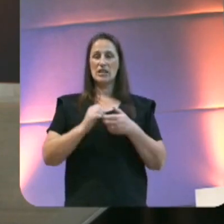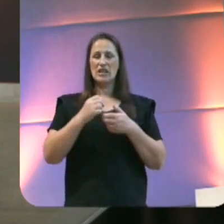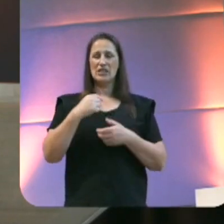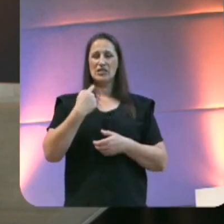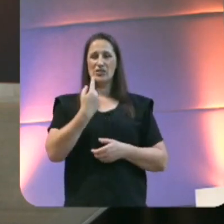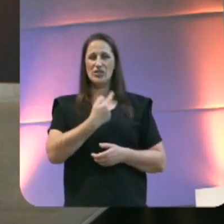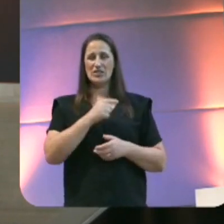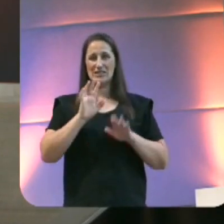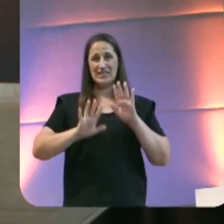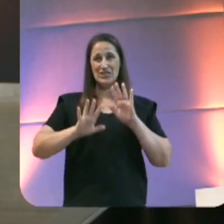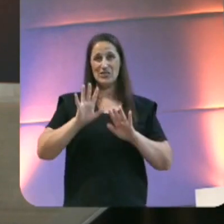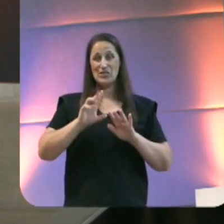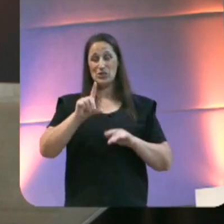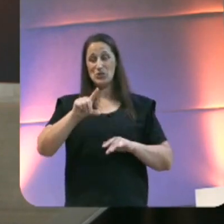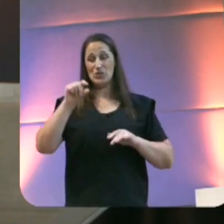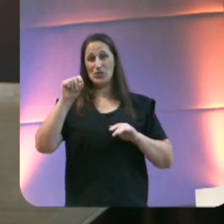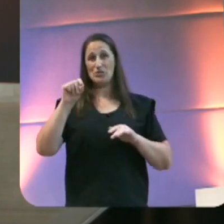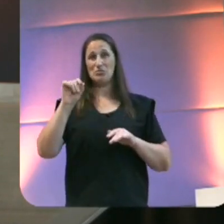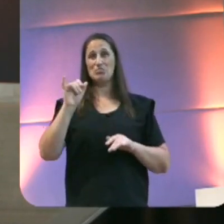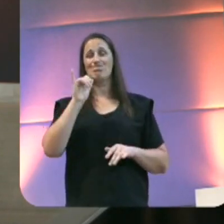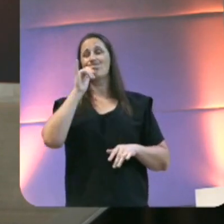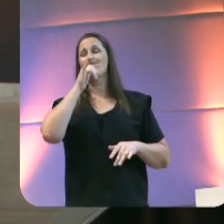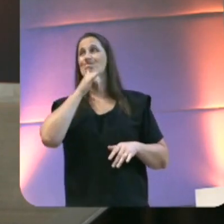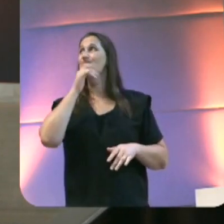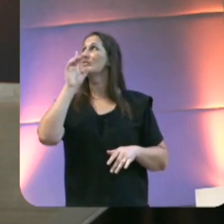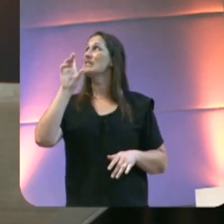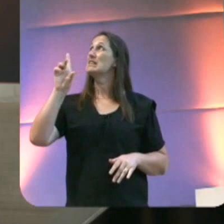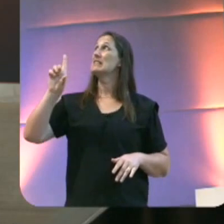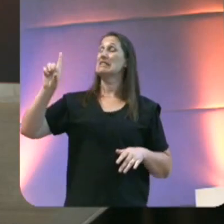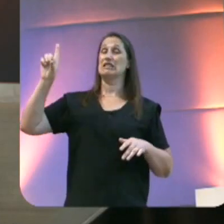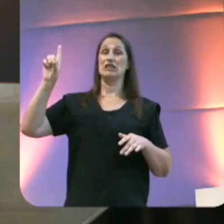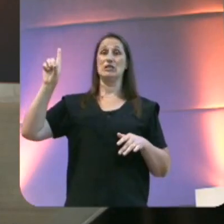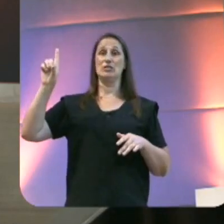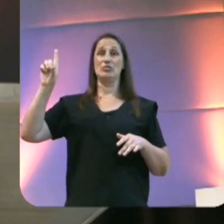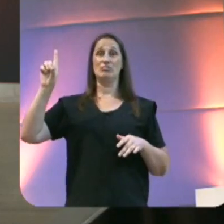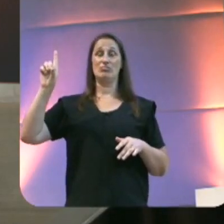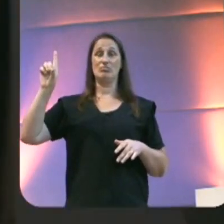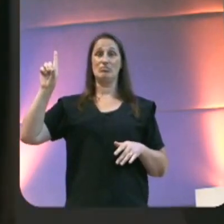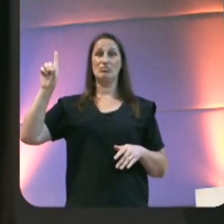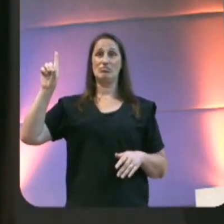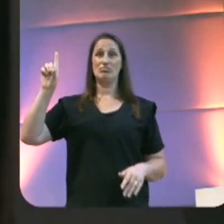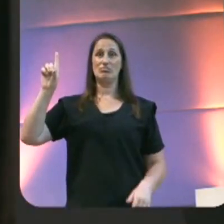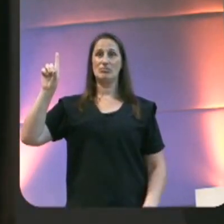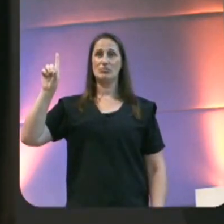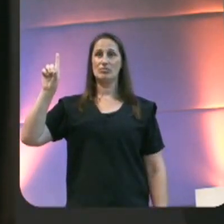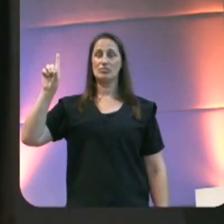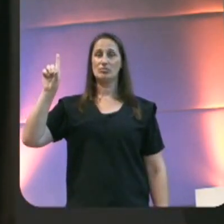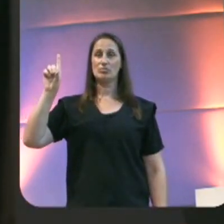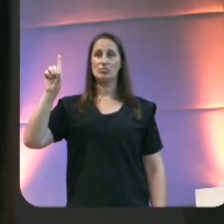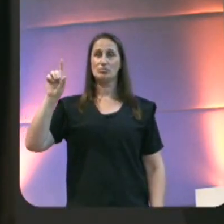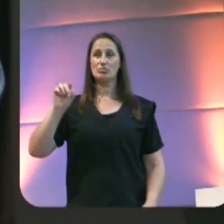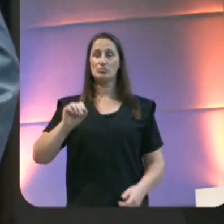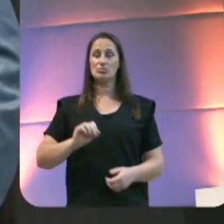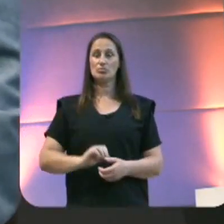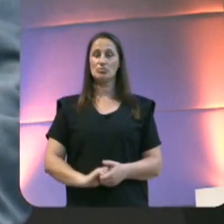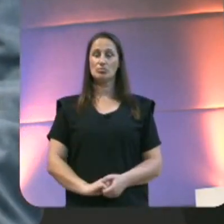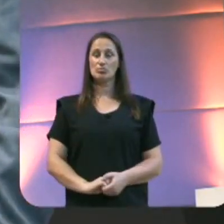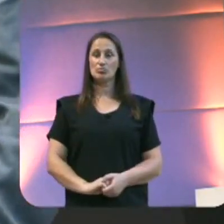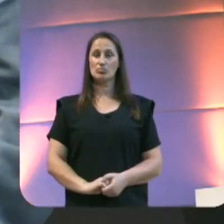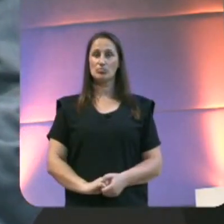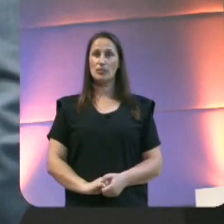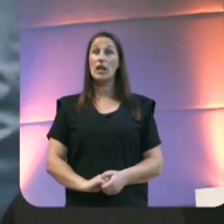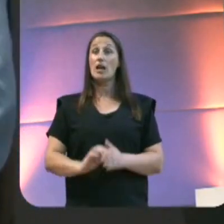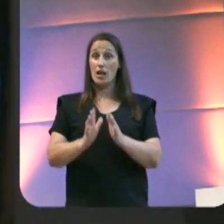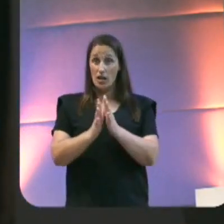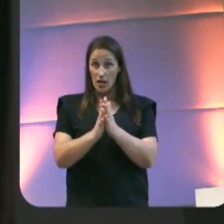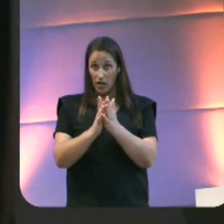espírito, talvez a gente possa evoluir para uma situação pior. E